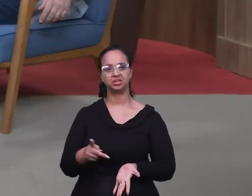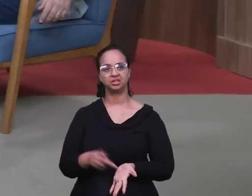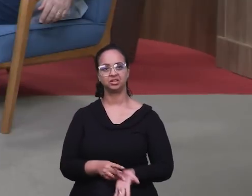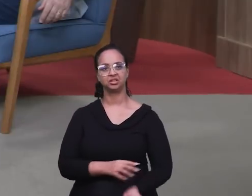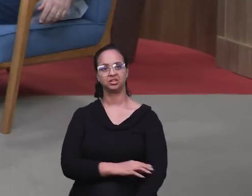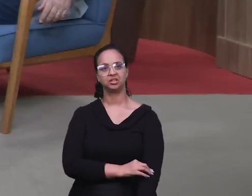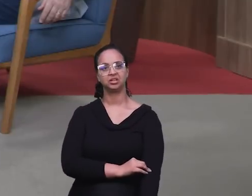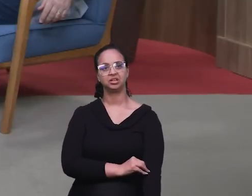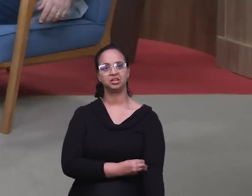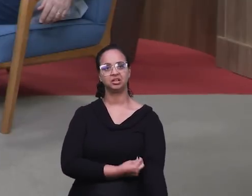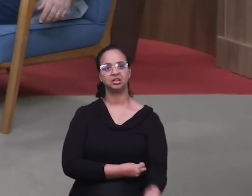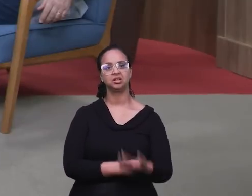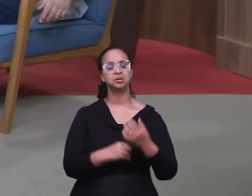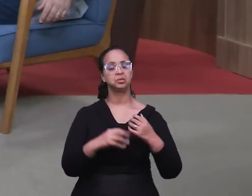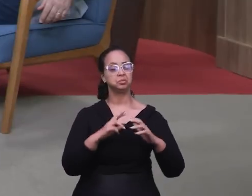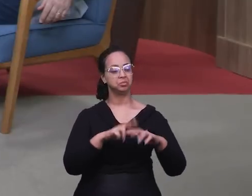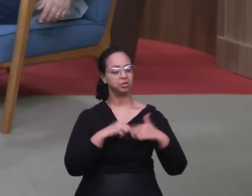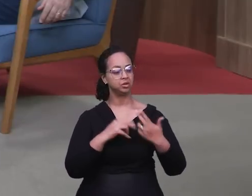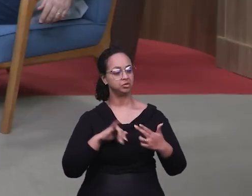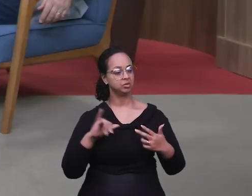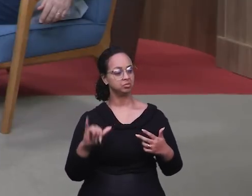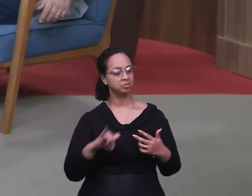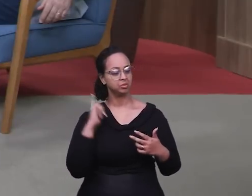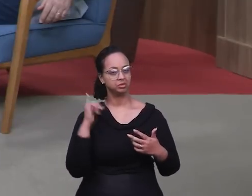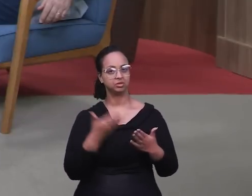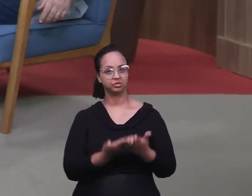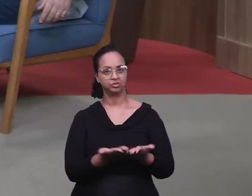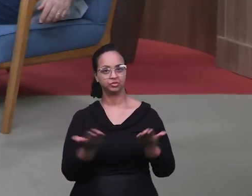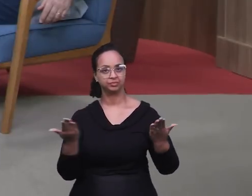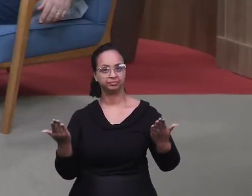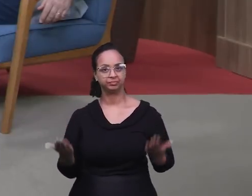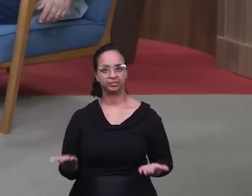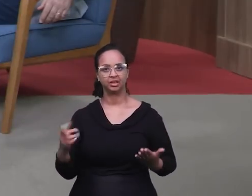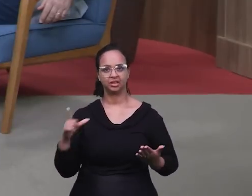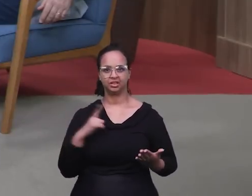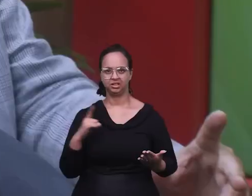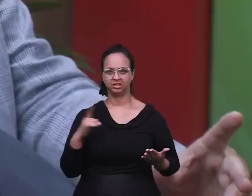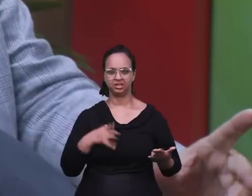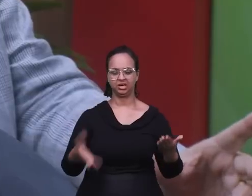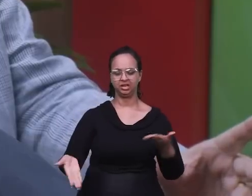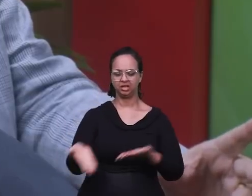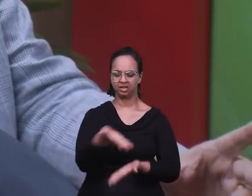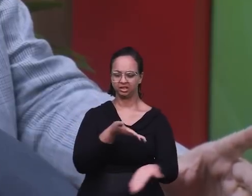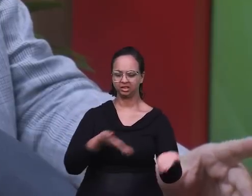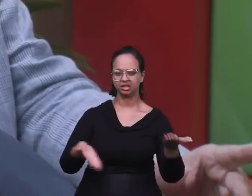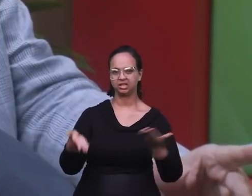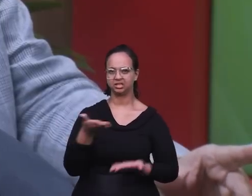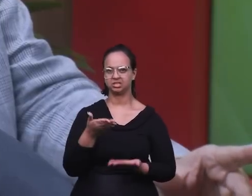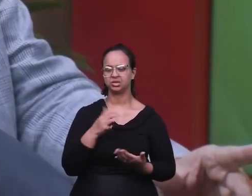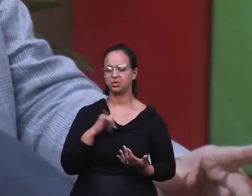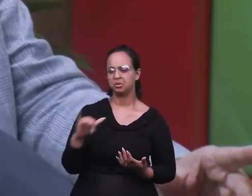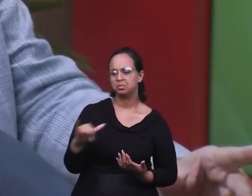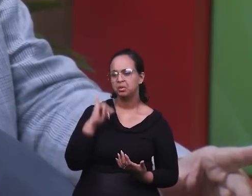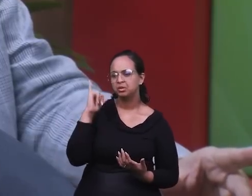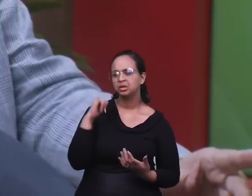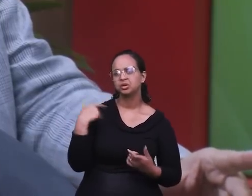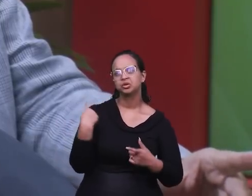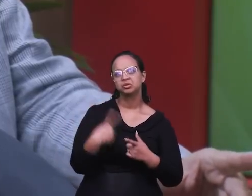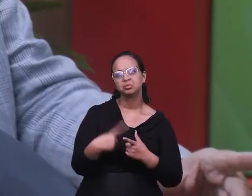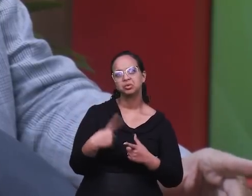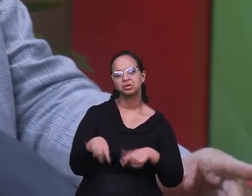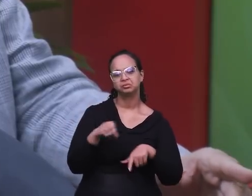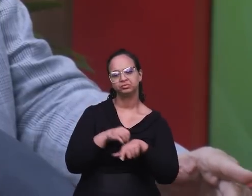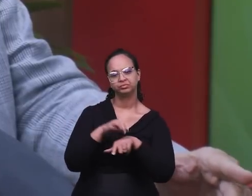por isso que é importante, muito importante, sabe, queridos, essa interação, né, pastor Josias? Uhum. Esse